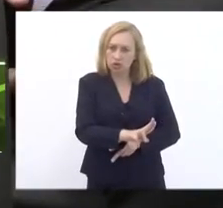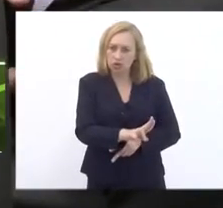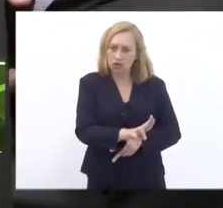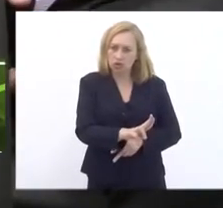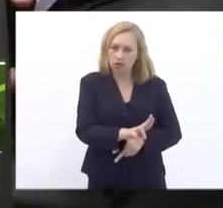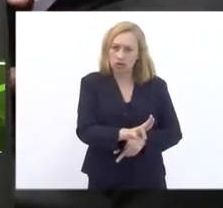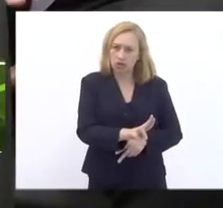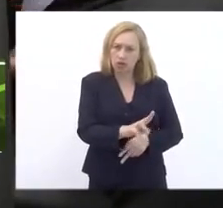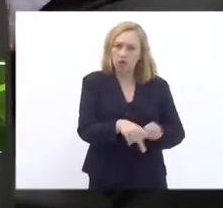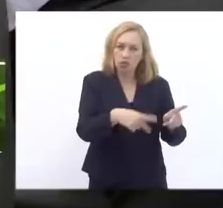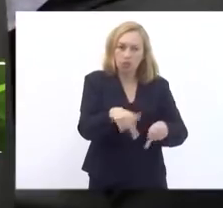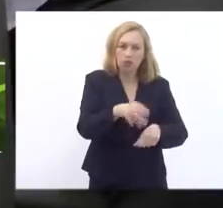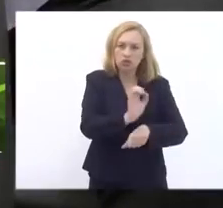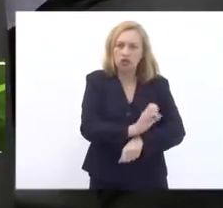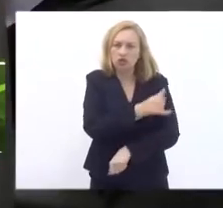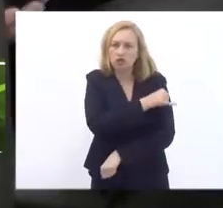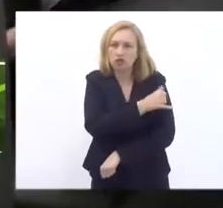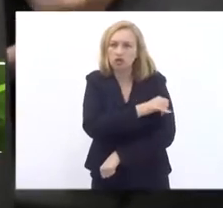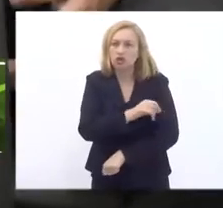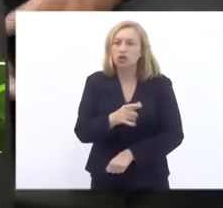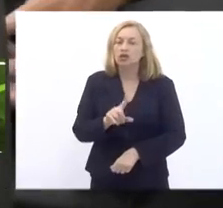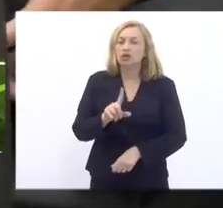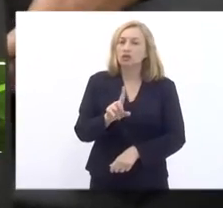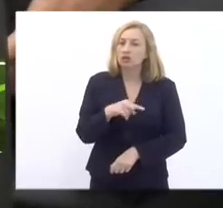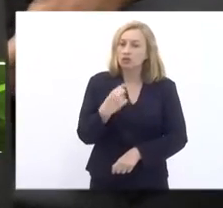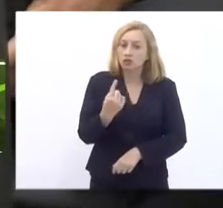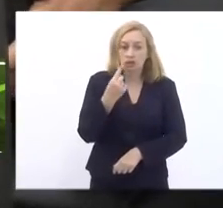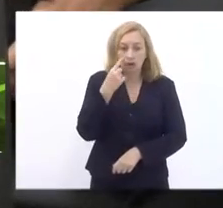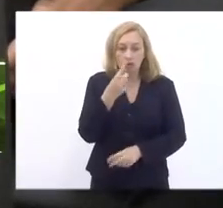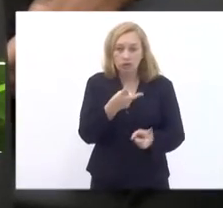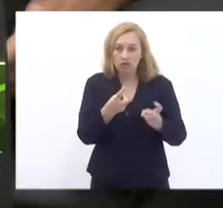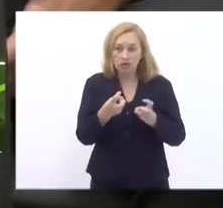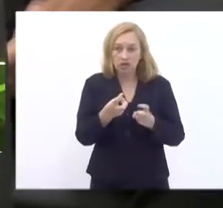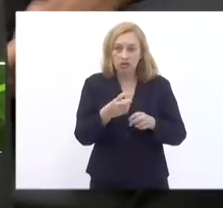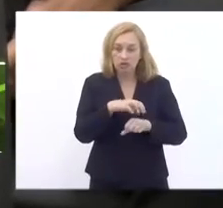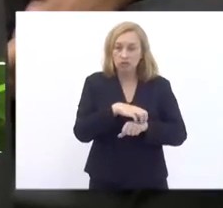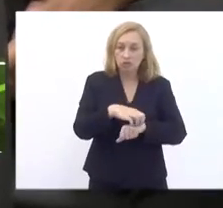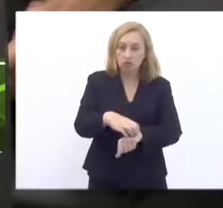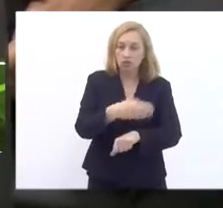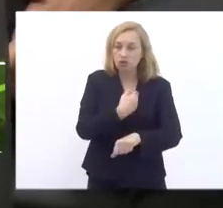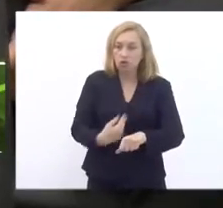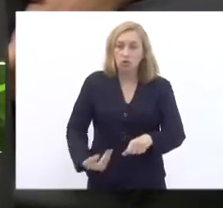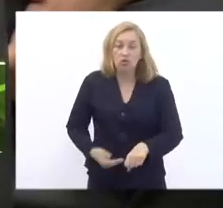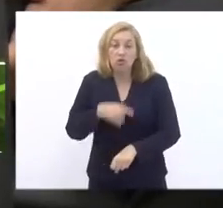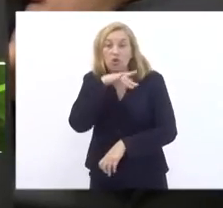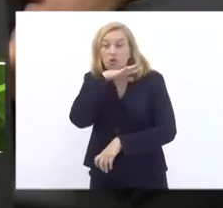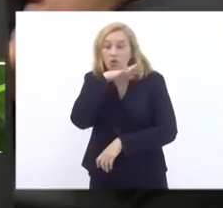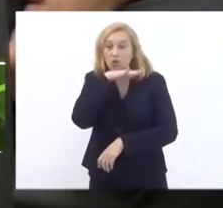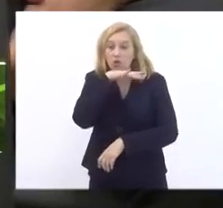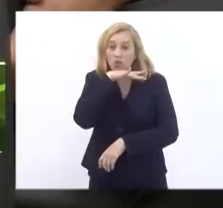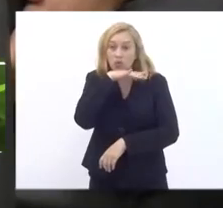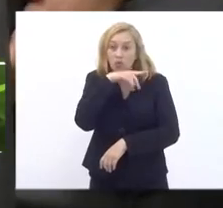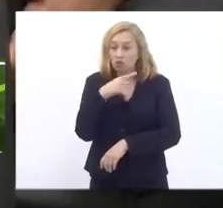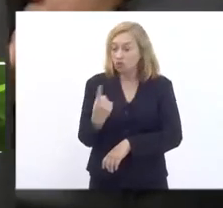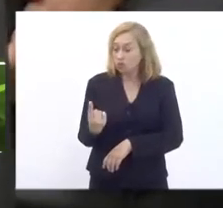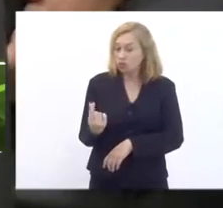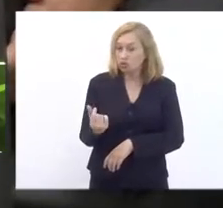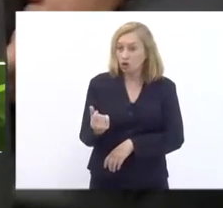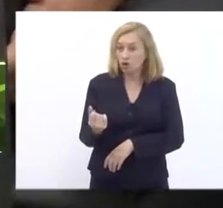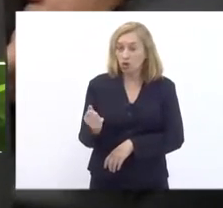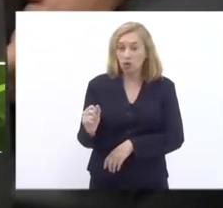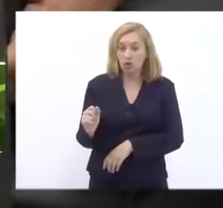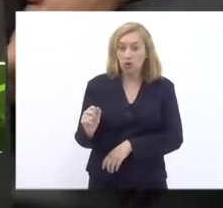Rio de Janeiro. Nós temos péssimas condições de transporte público com uma alta tarifa. Na